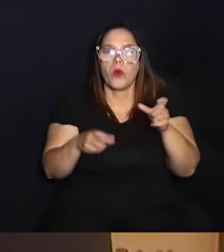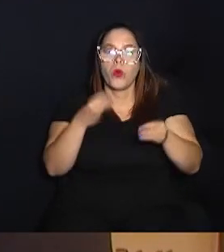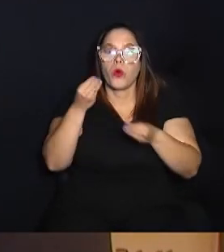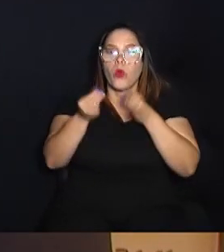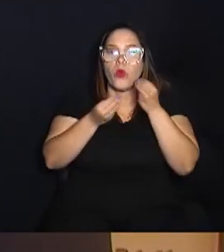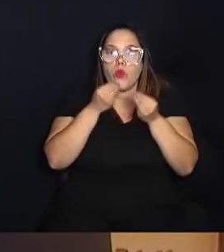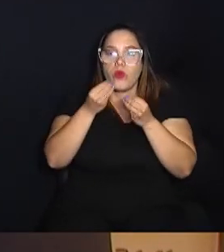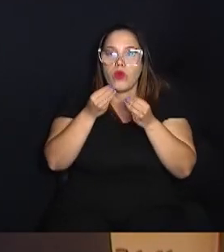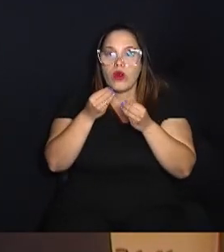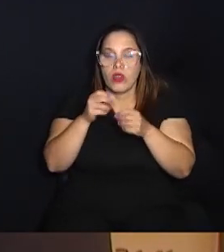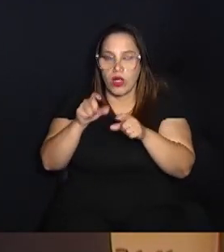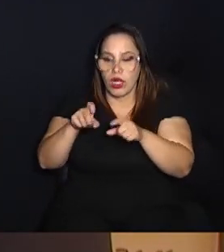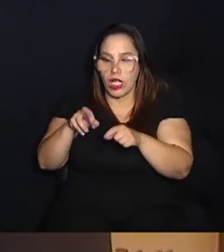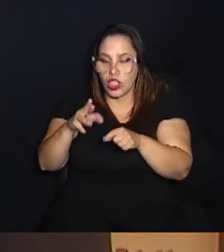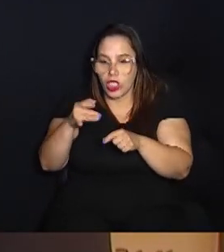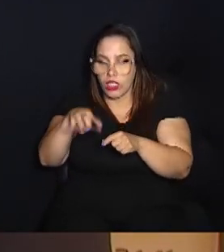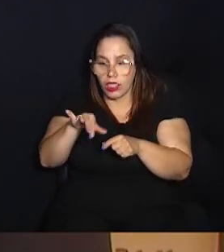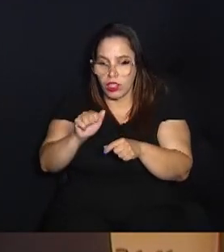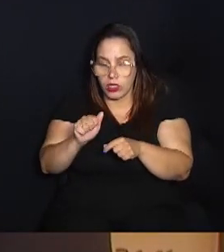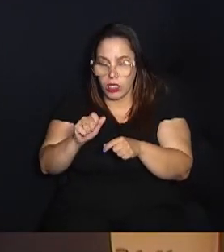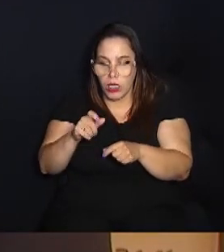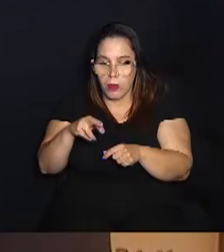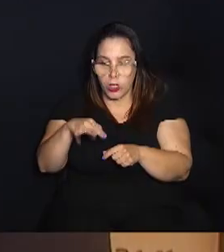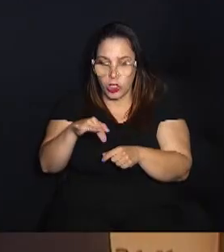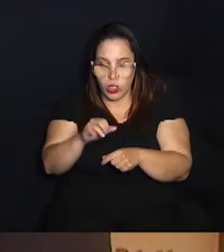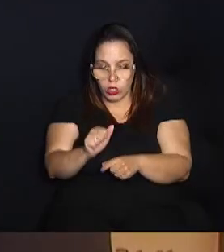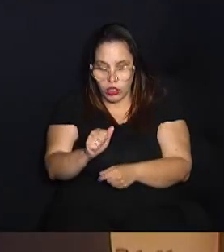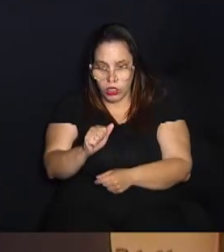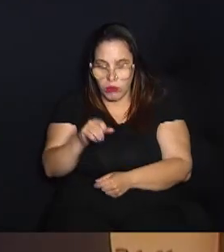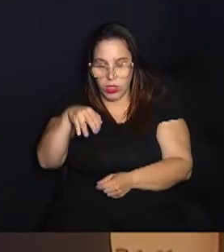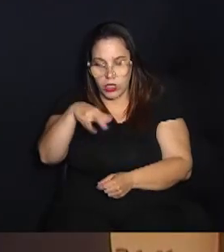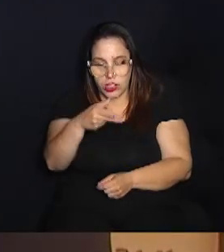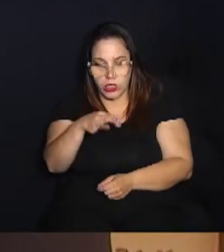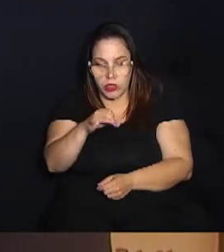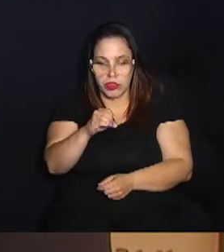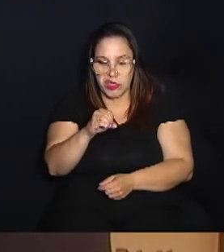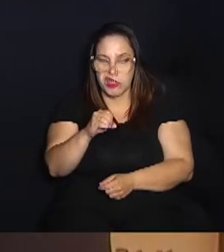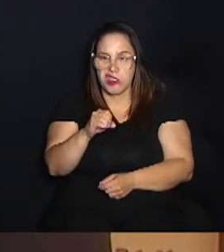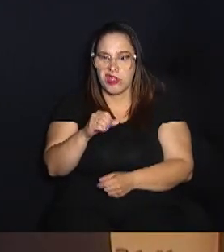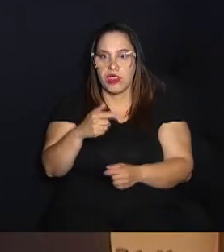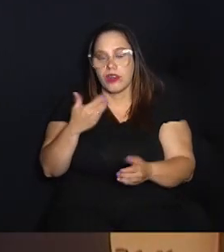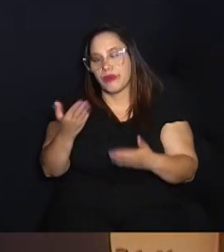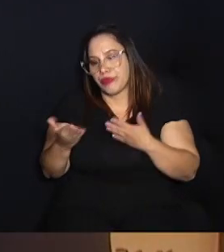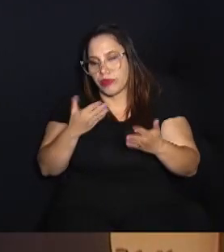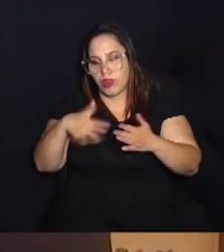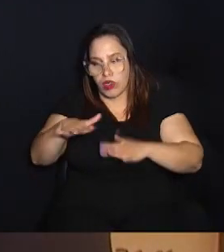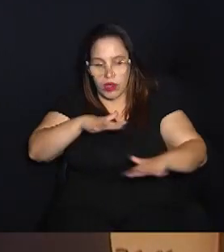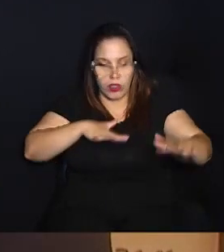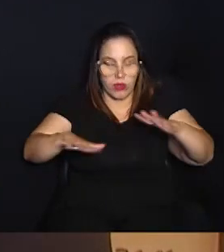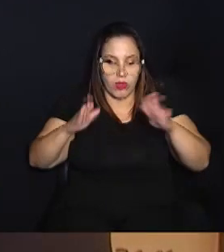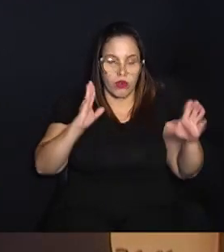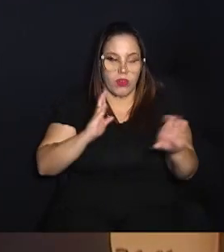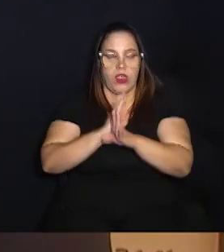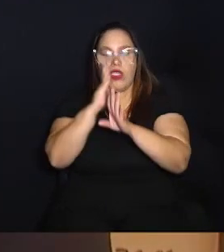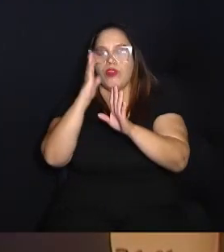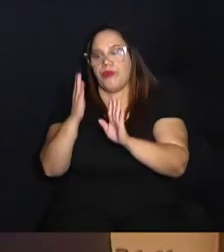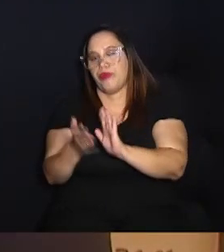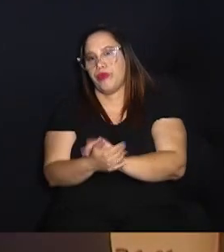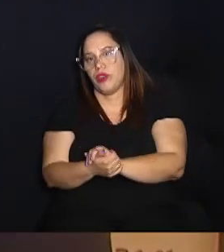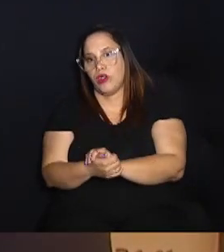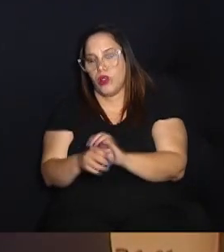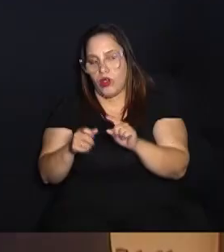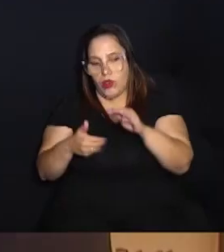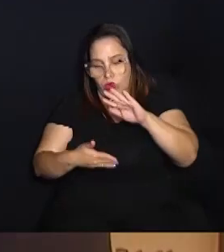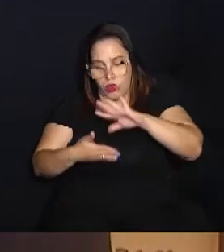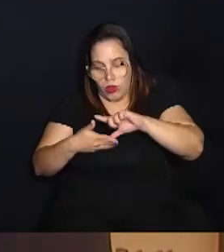como enxada, mandioca ou macaxeira. Isso depende muito da região que você se encontra.